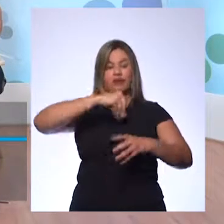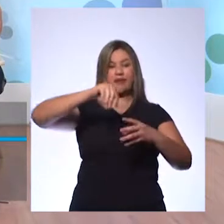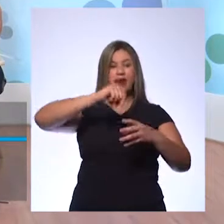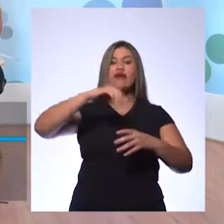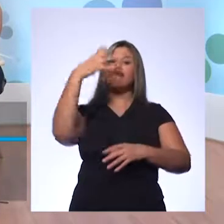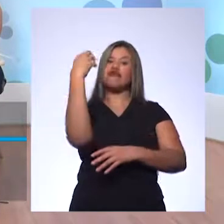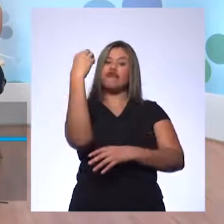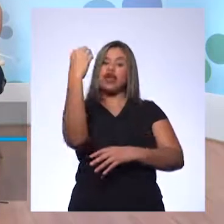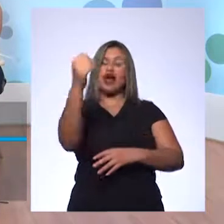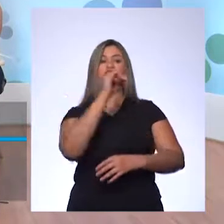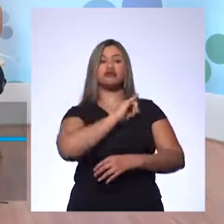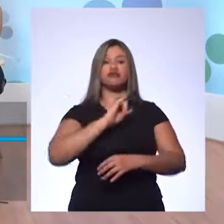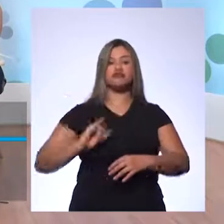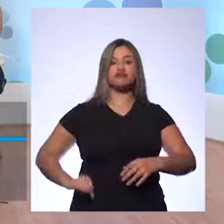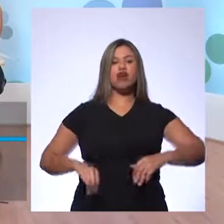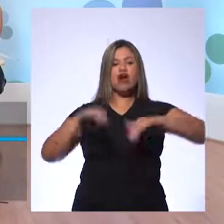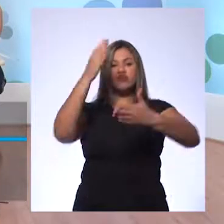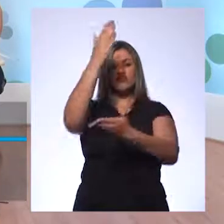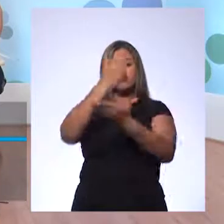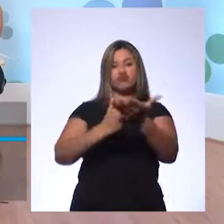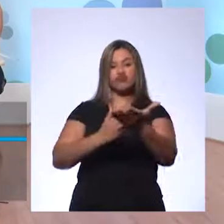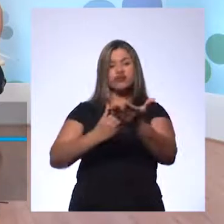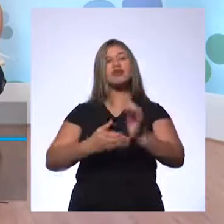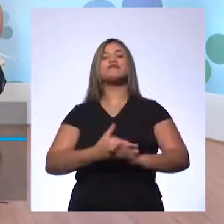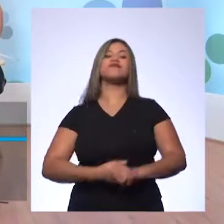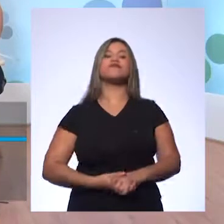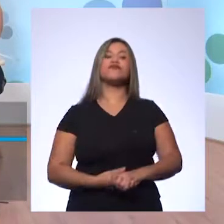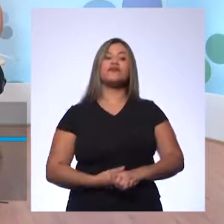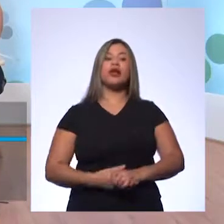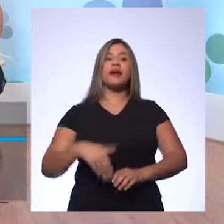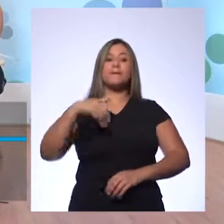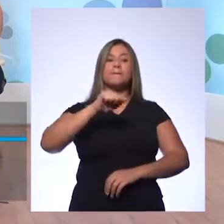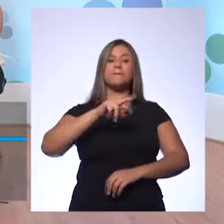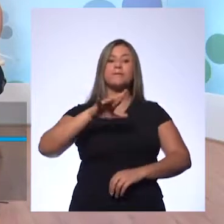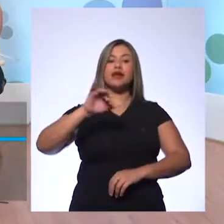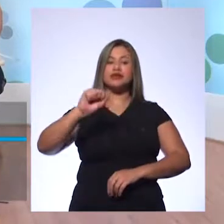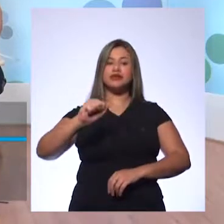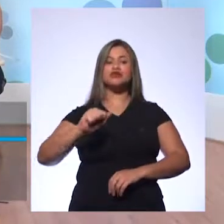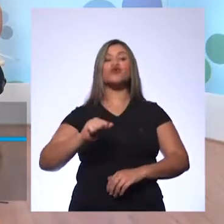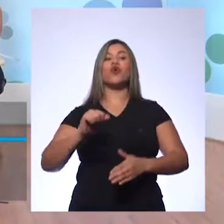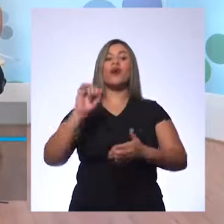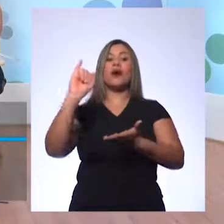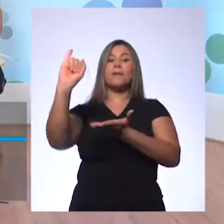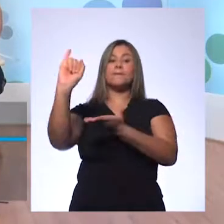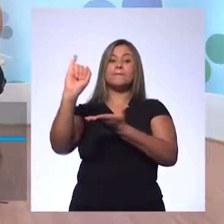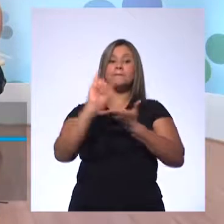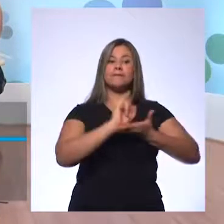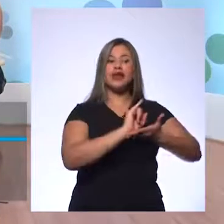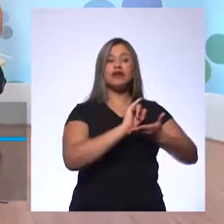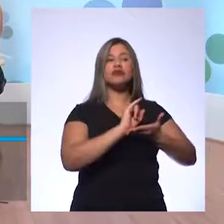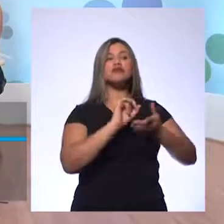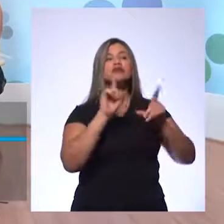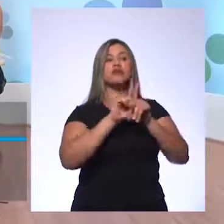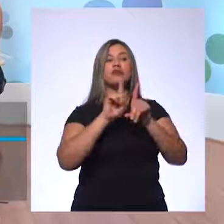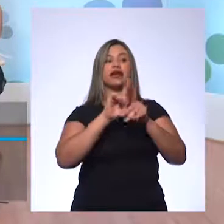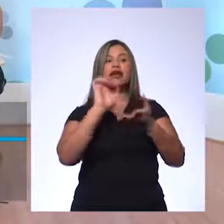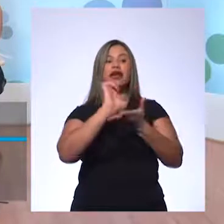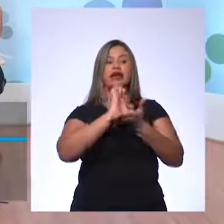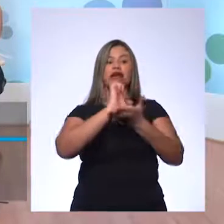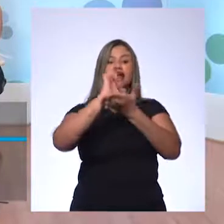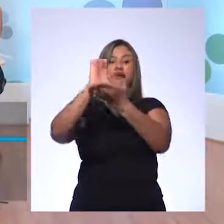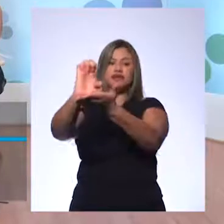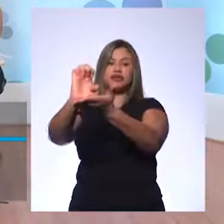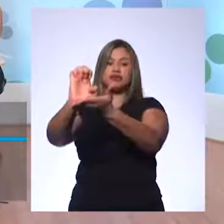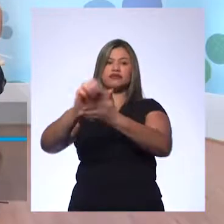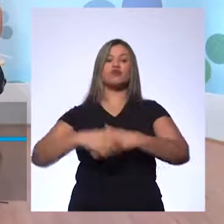que é mais Maria Eduarda a diferença entre migração e imigração Ai nossa que o negócio errado aqui pra Apple